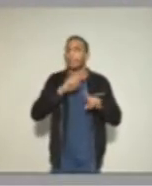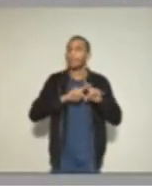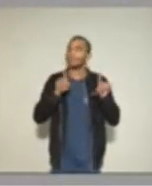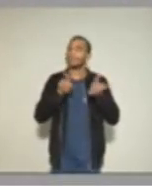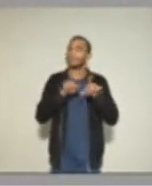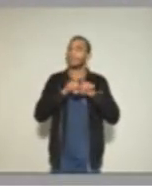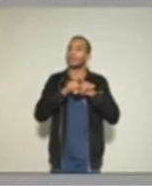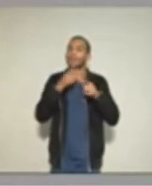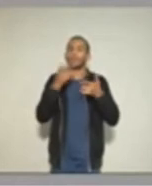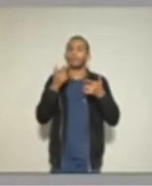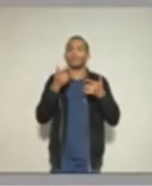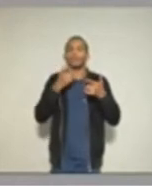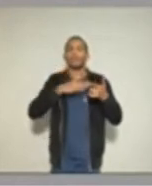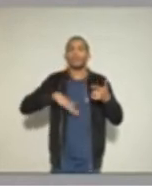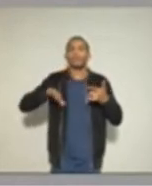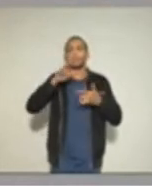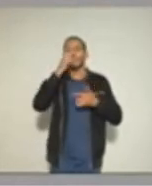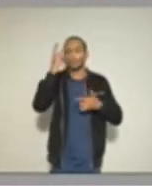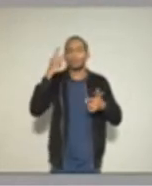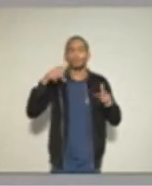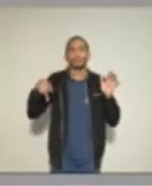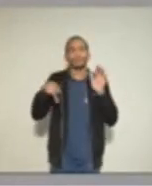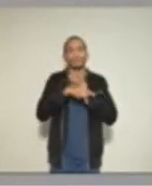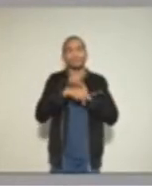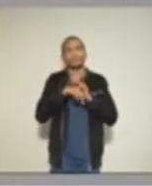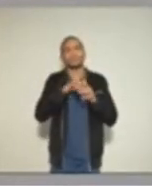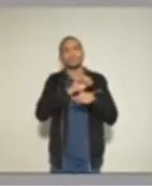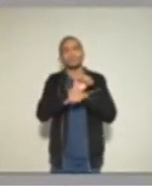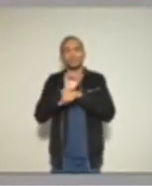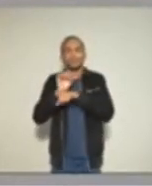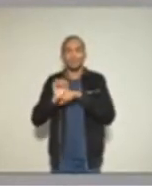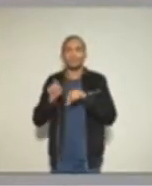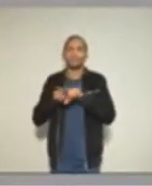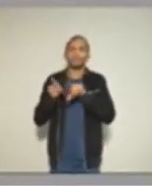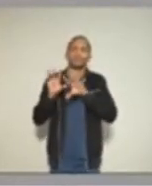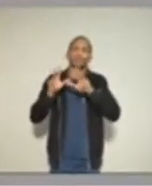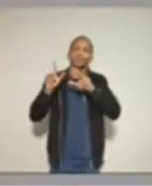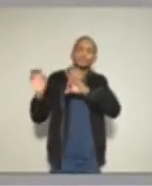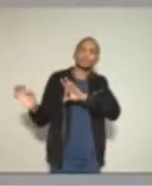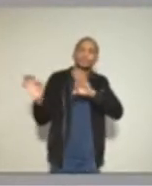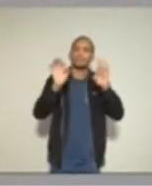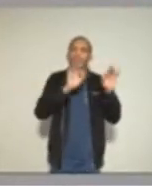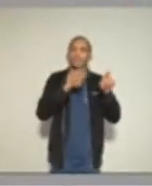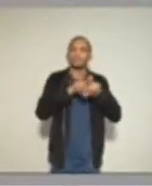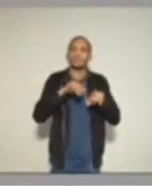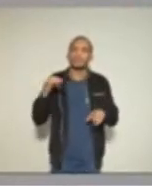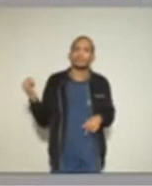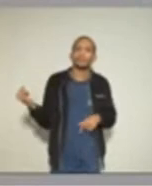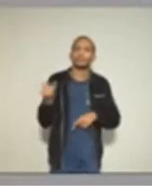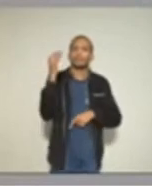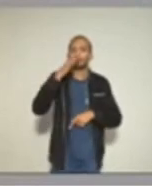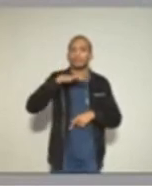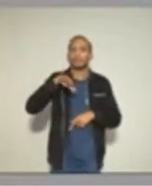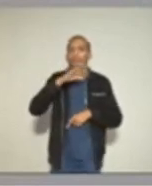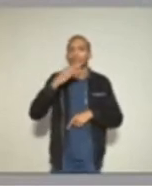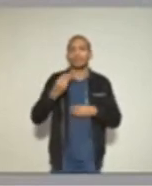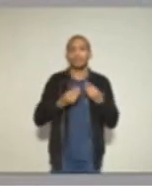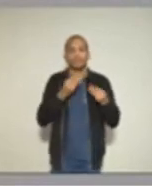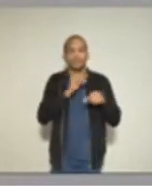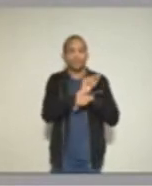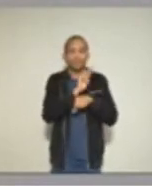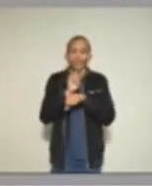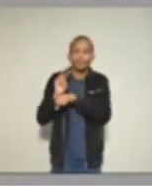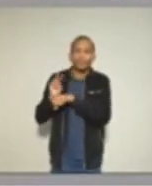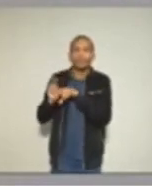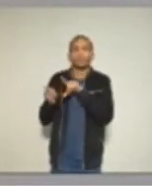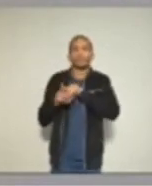também para o cidadão paulistano e todos aqueles que nos assistem, sobre a importância da questão do marco legal do saneamento, a